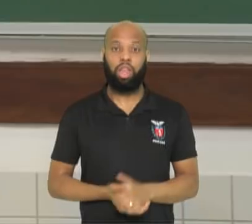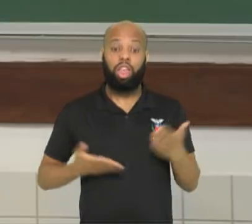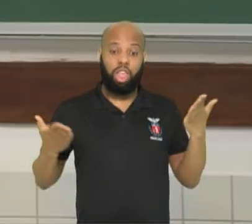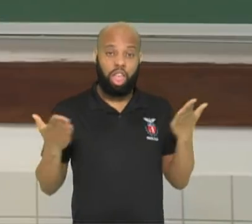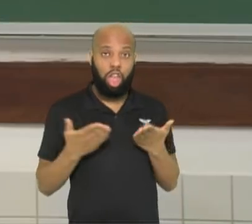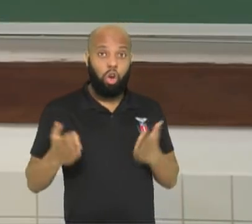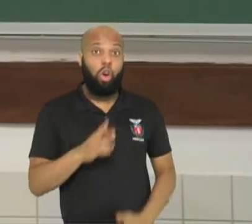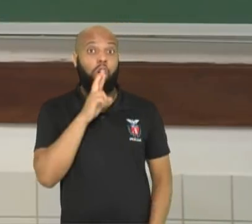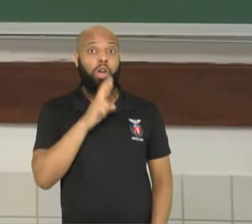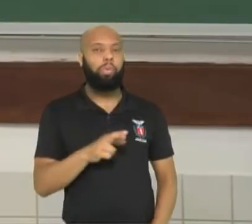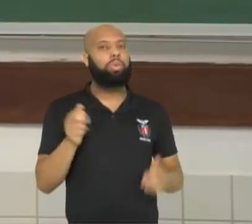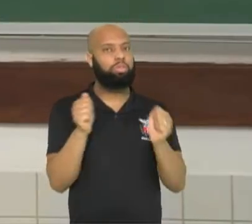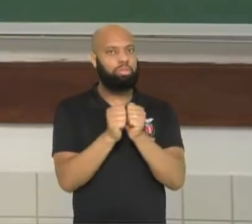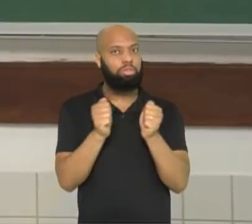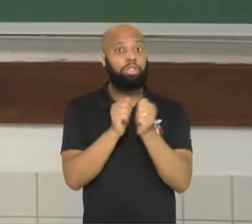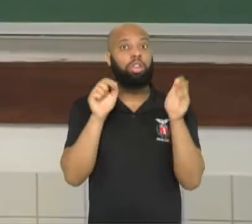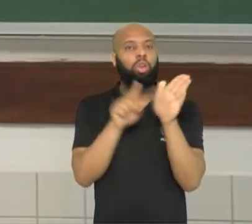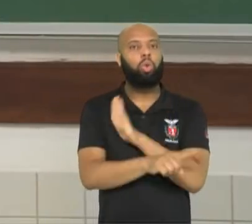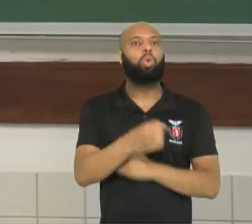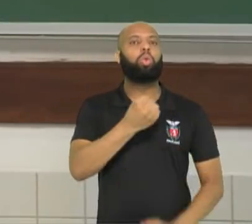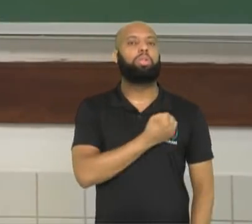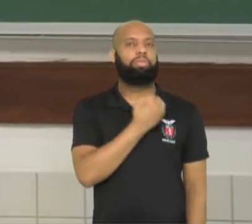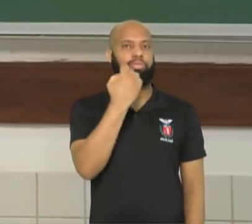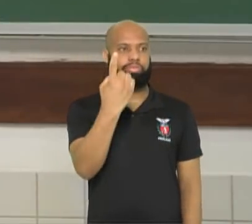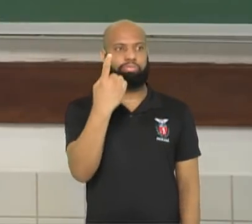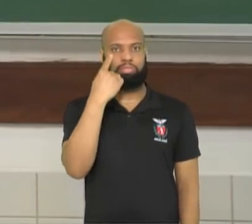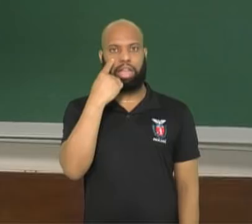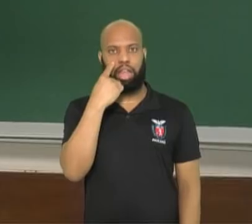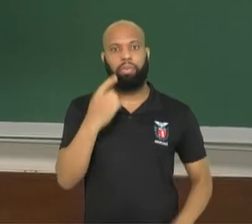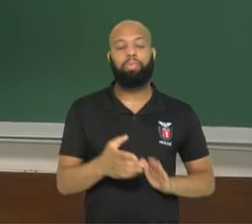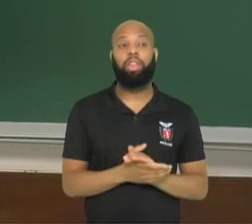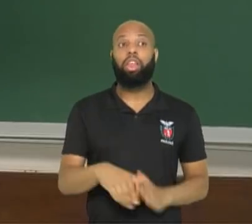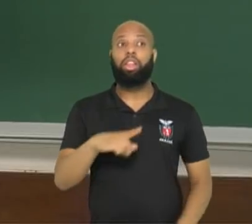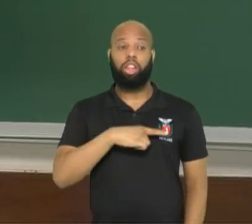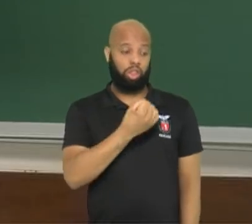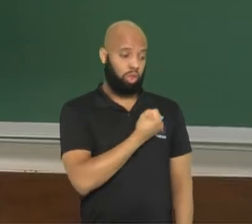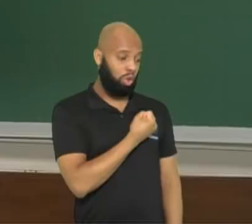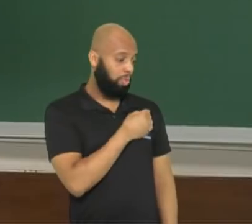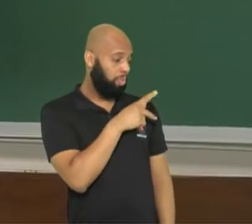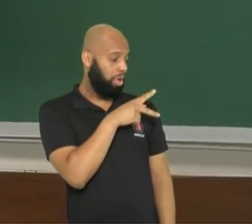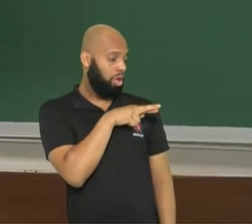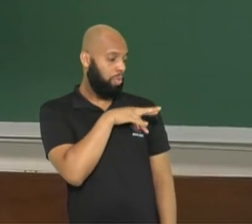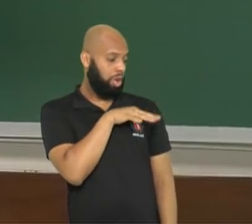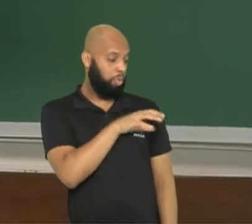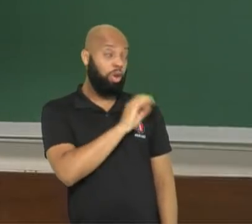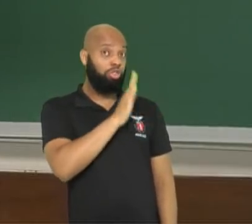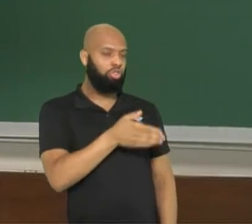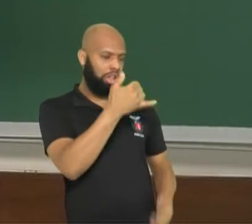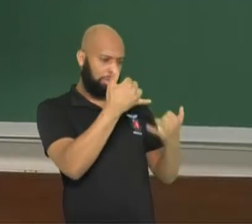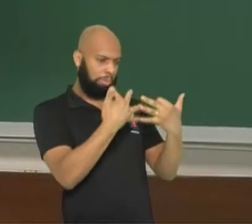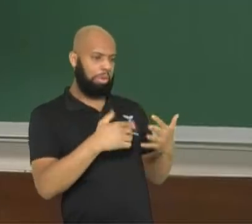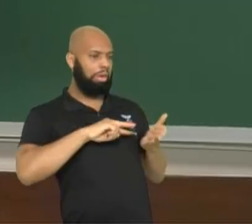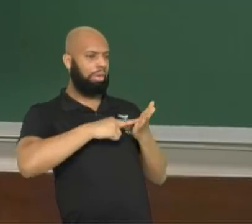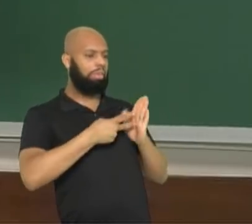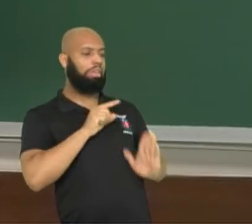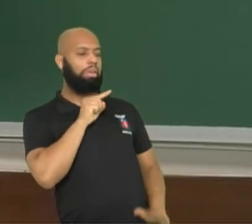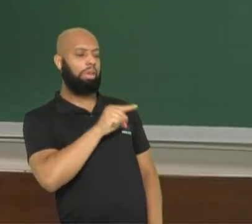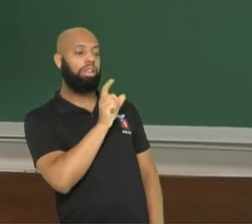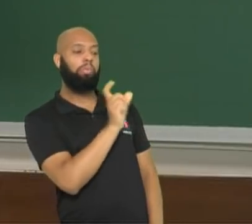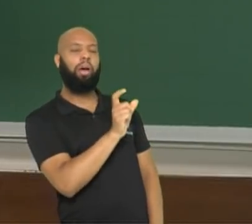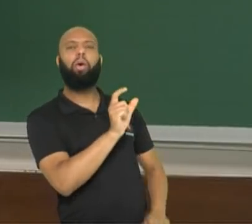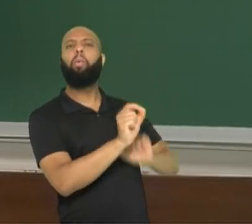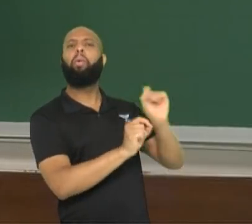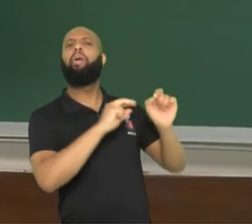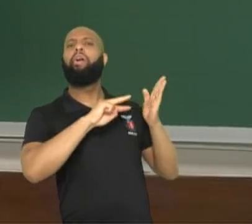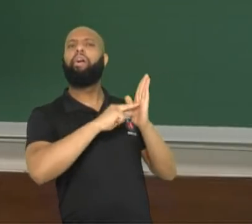Vamos resolver o exercício 1, então? Olha lá. O número primo, então a professora já explicou que é o número primo, né? O número